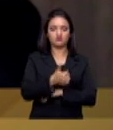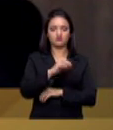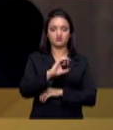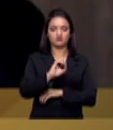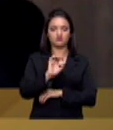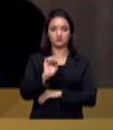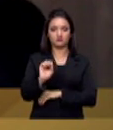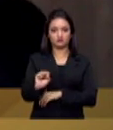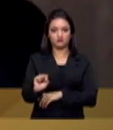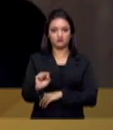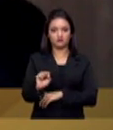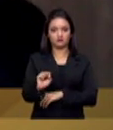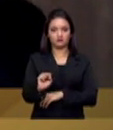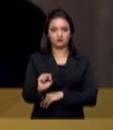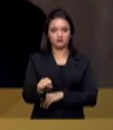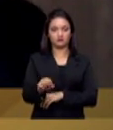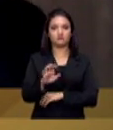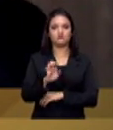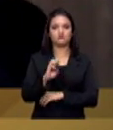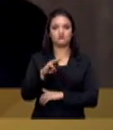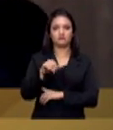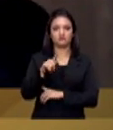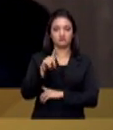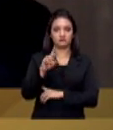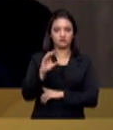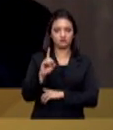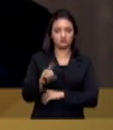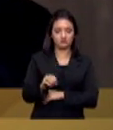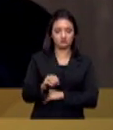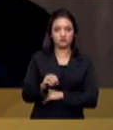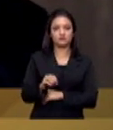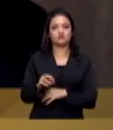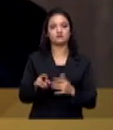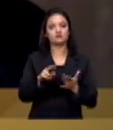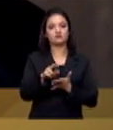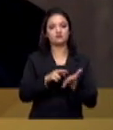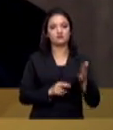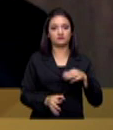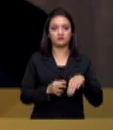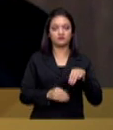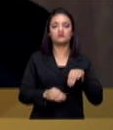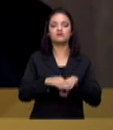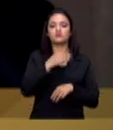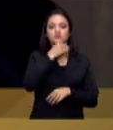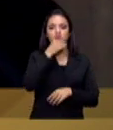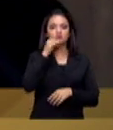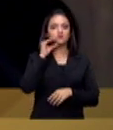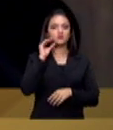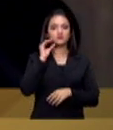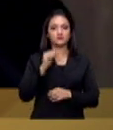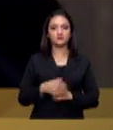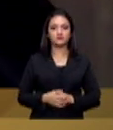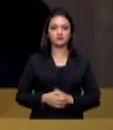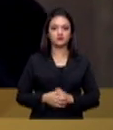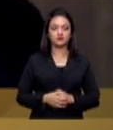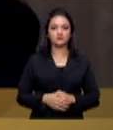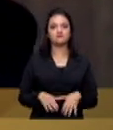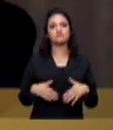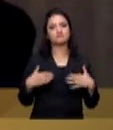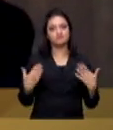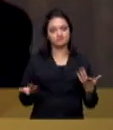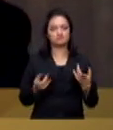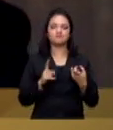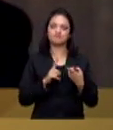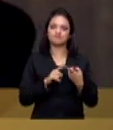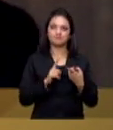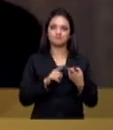29.108, em sede de embargo, declaração da relatoria do eminente ministro Celso de Mello. Portanto, esse é o primeiro ponto que